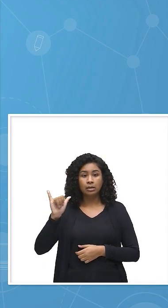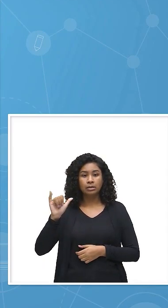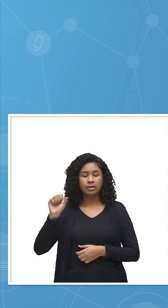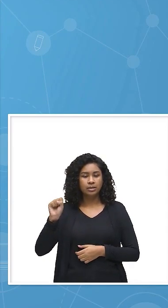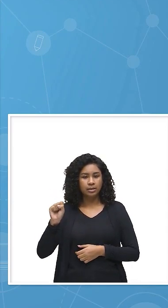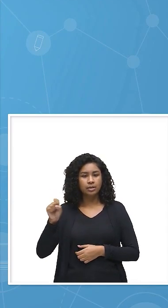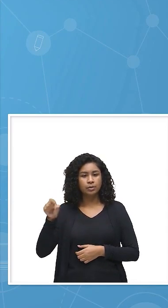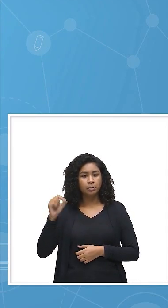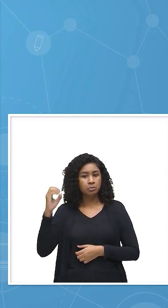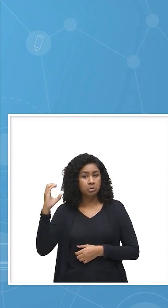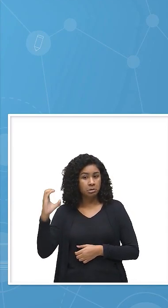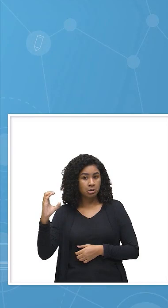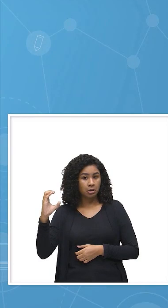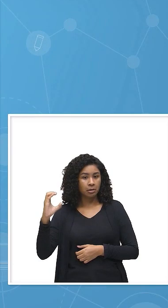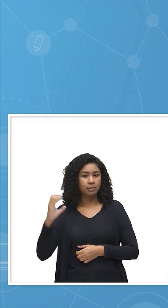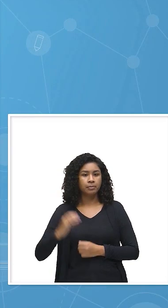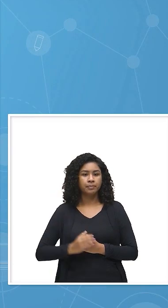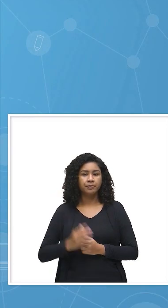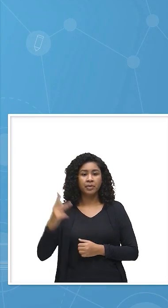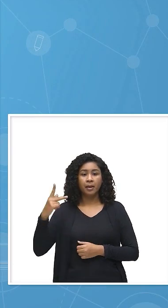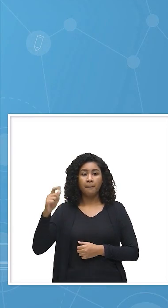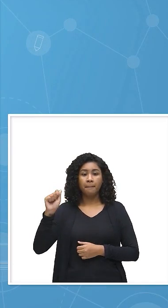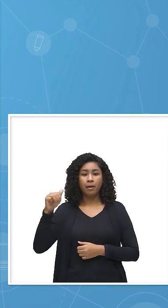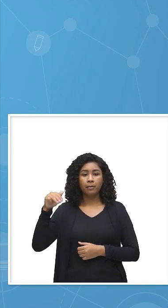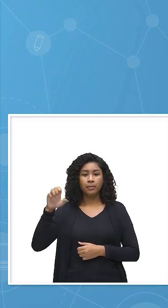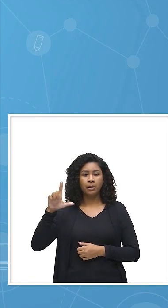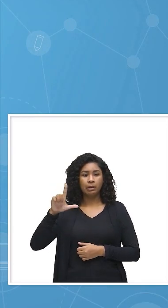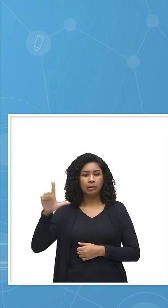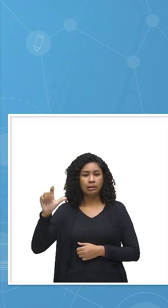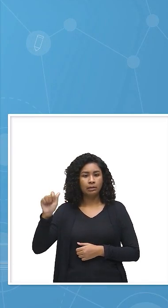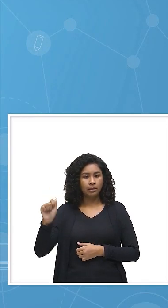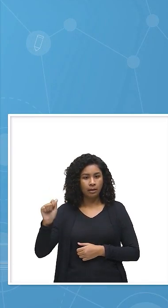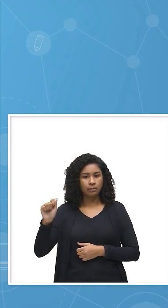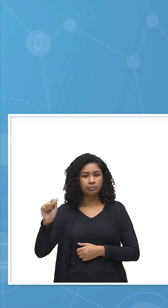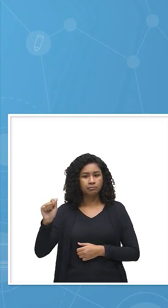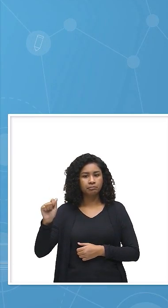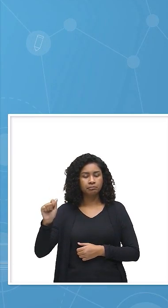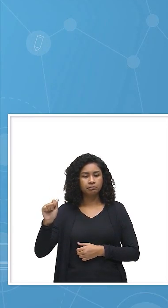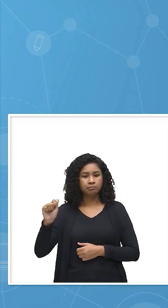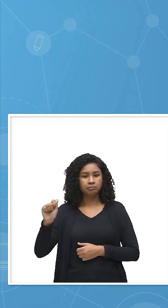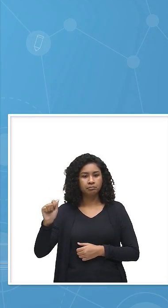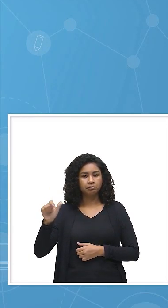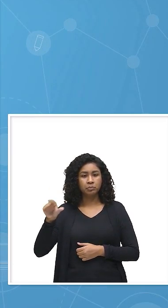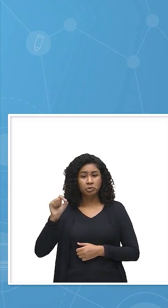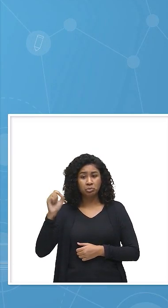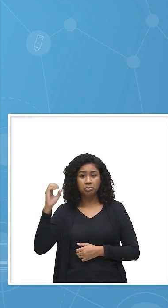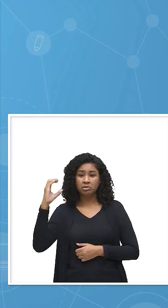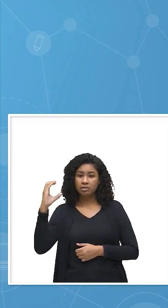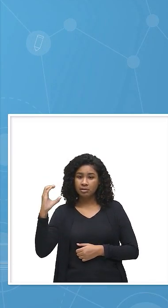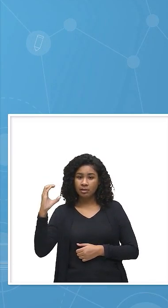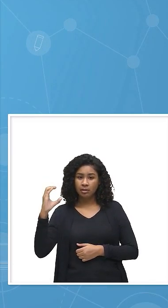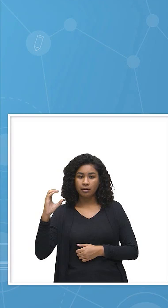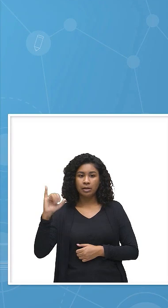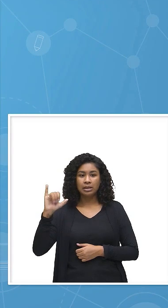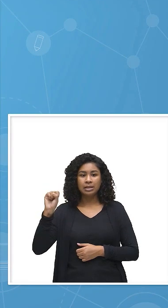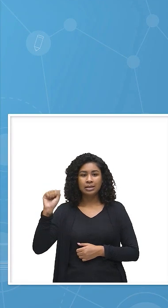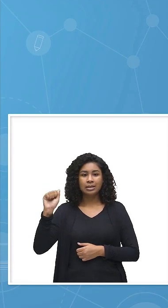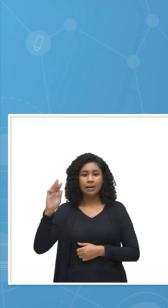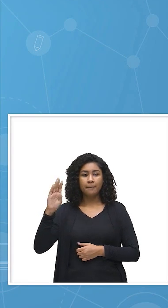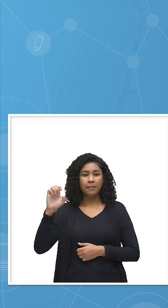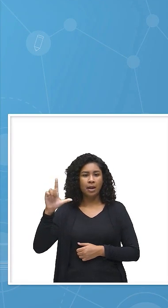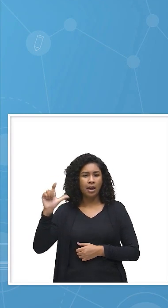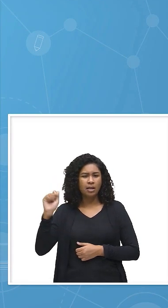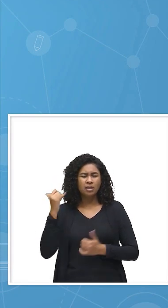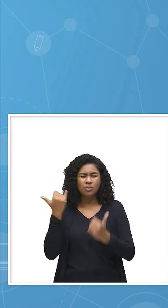C tá na frente. Pamela, letra C, a Pamela. Quem mais? Isabela, quase me